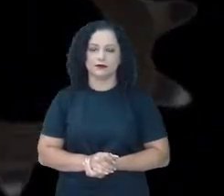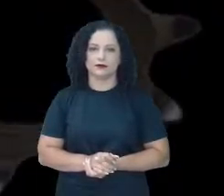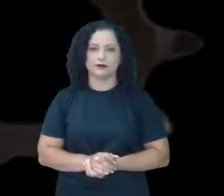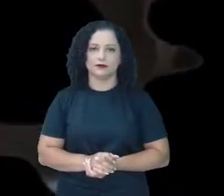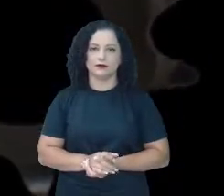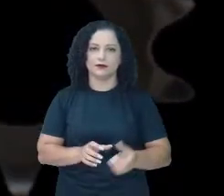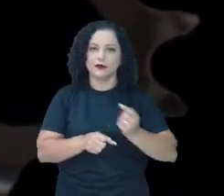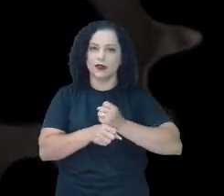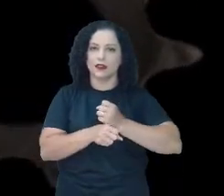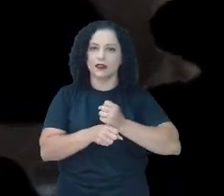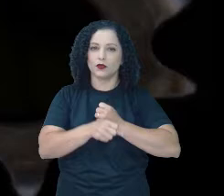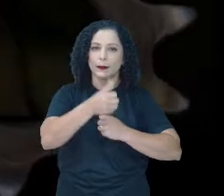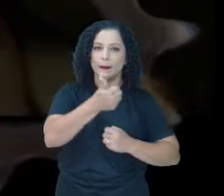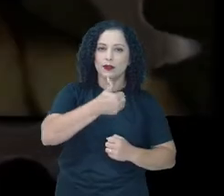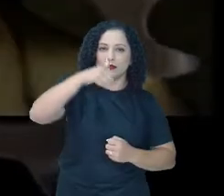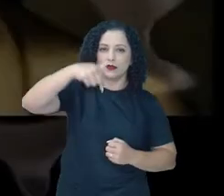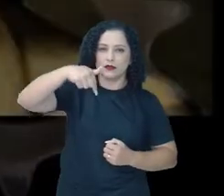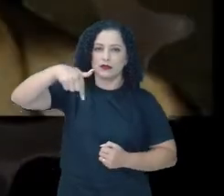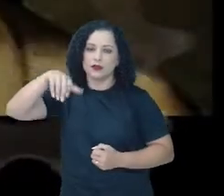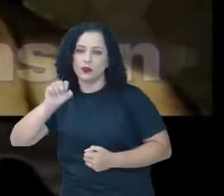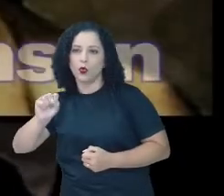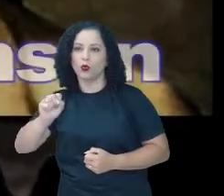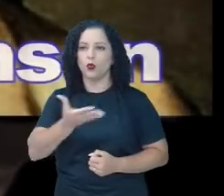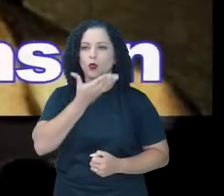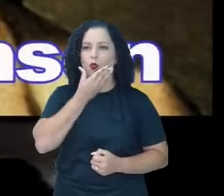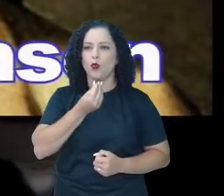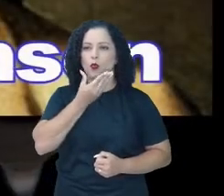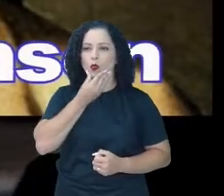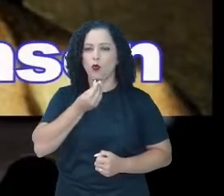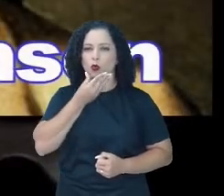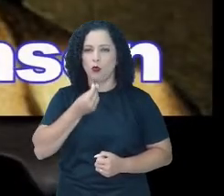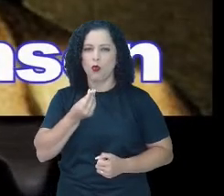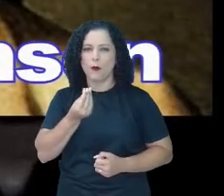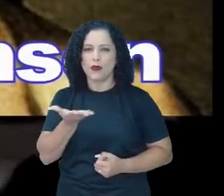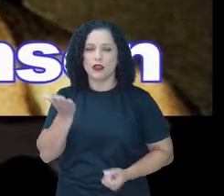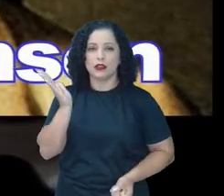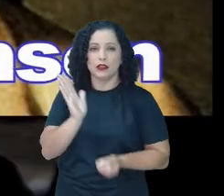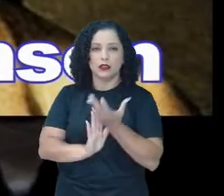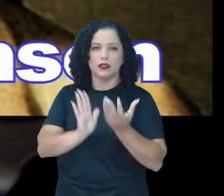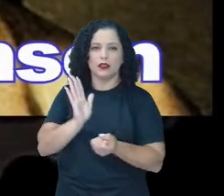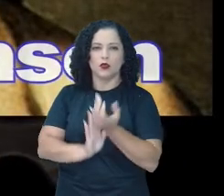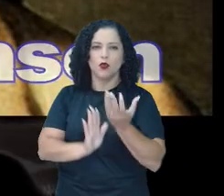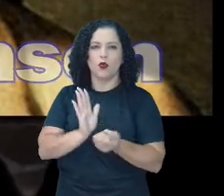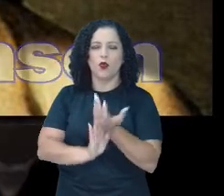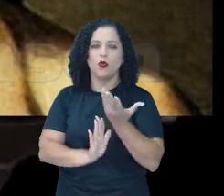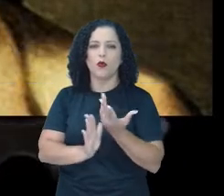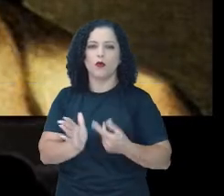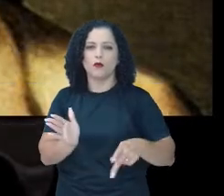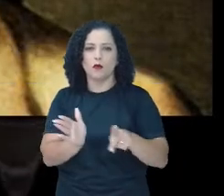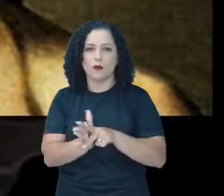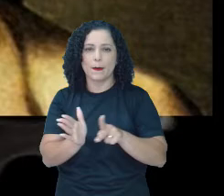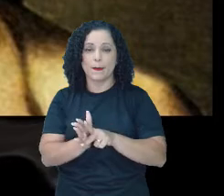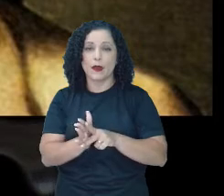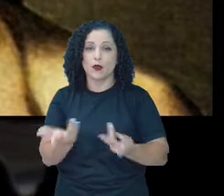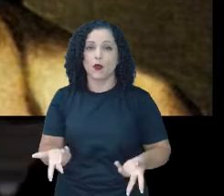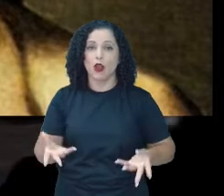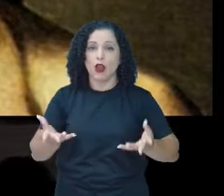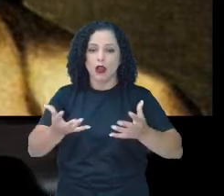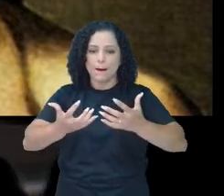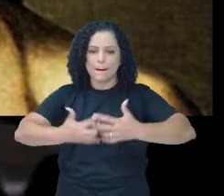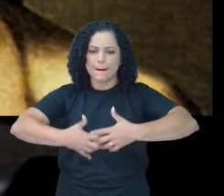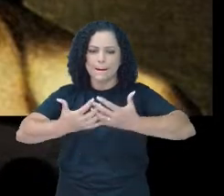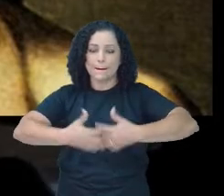Em 1738, Jacques Leverkusen construiu seu pato mecânico e também criou um robô que tocava